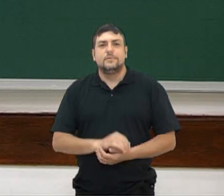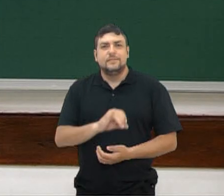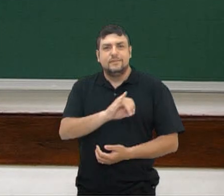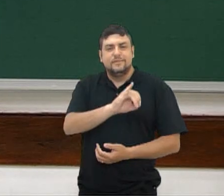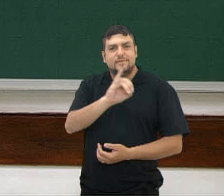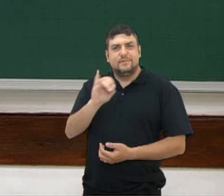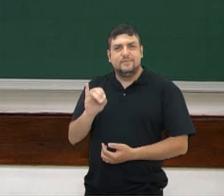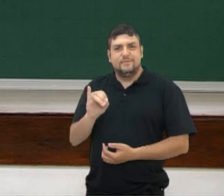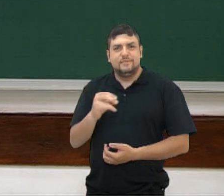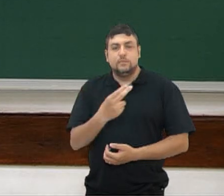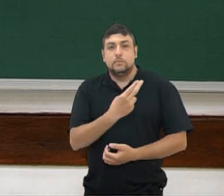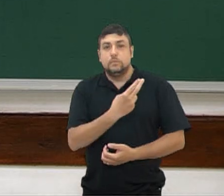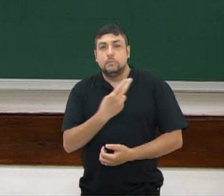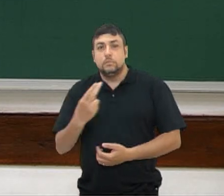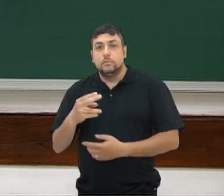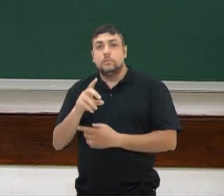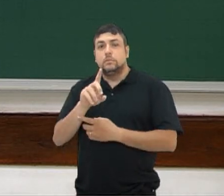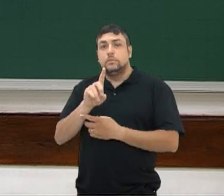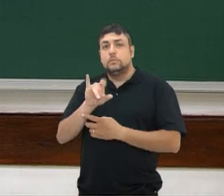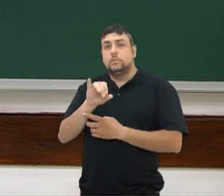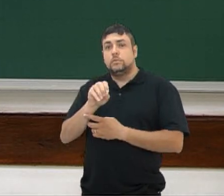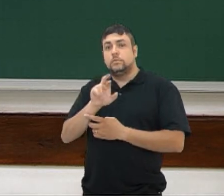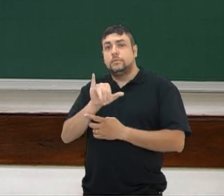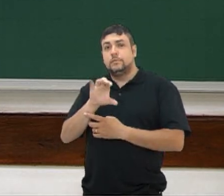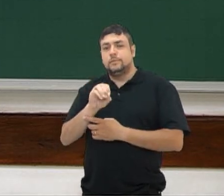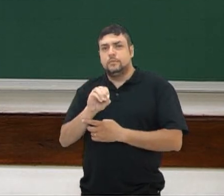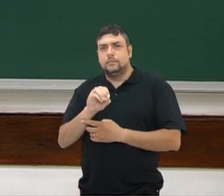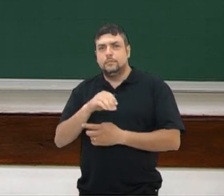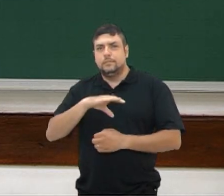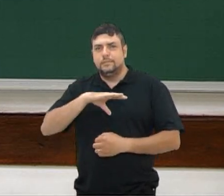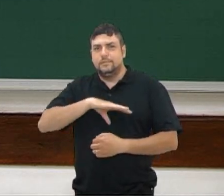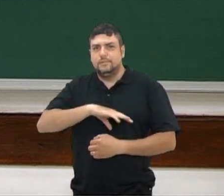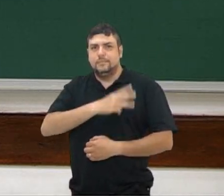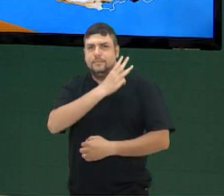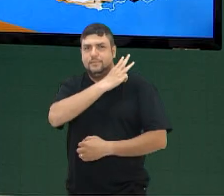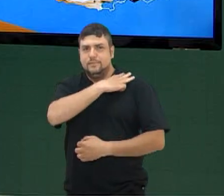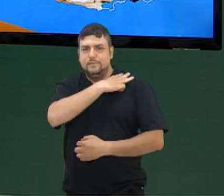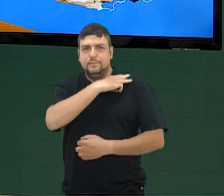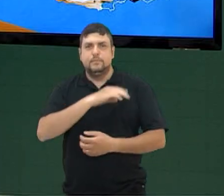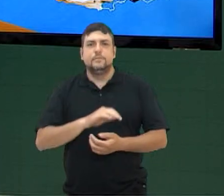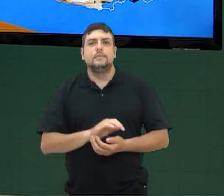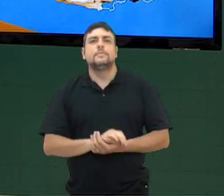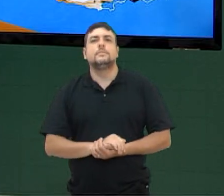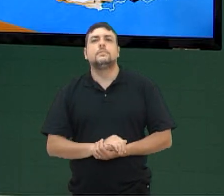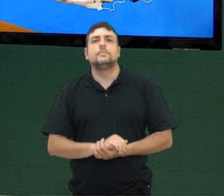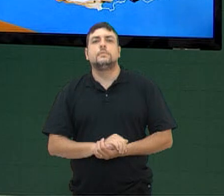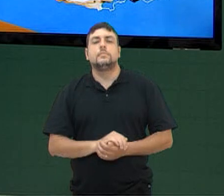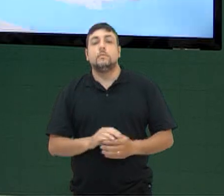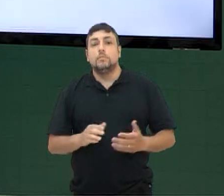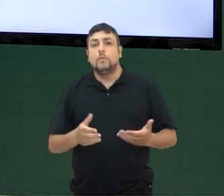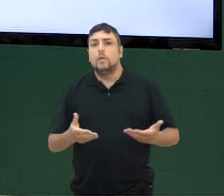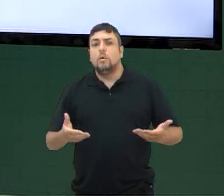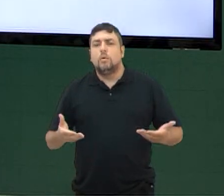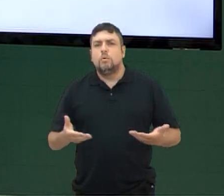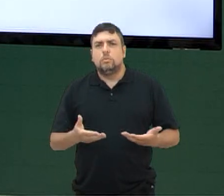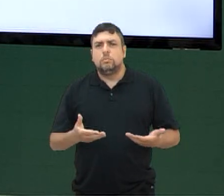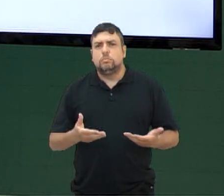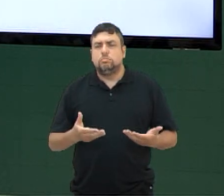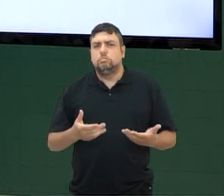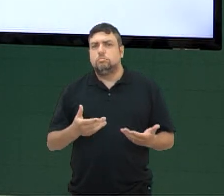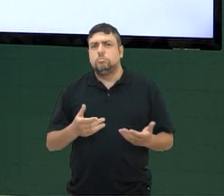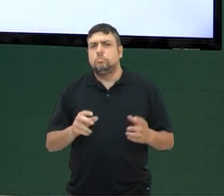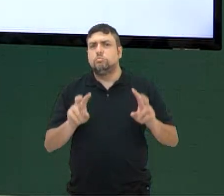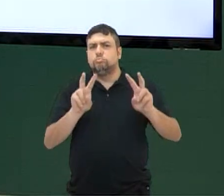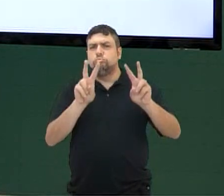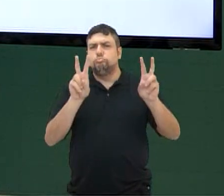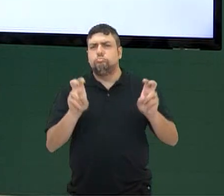Olá, eu sou o professor Diório, Língua Portuguesa, terceira série. No nosso encontro de hoje, nós veremos. É